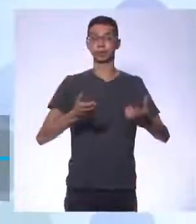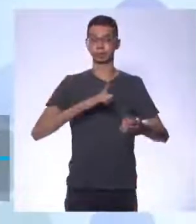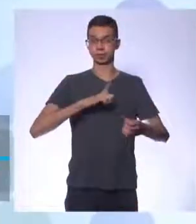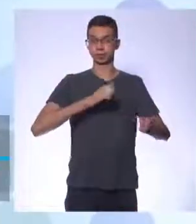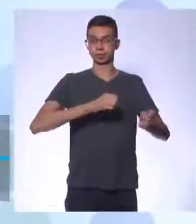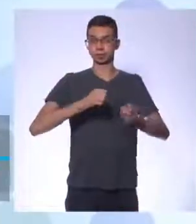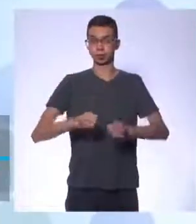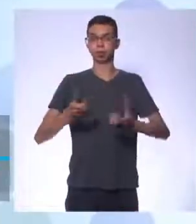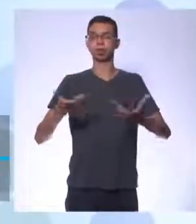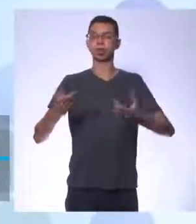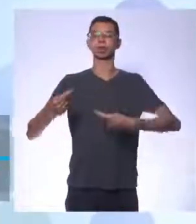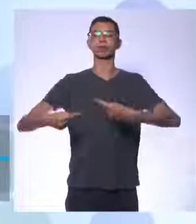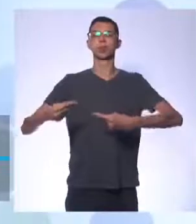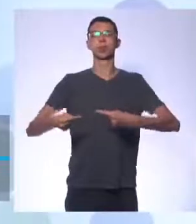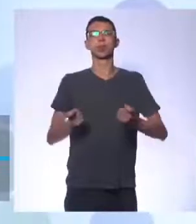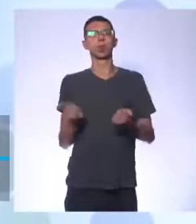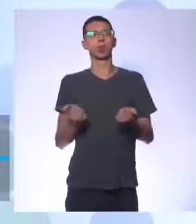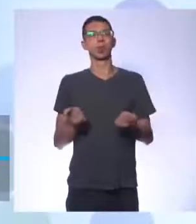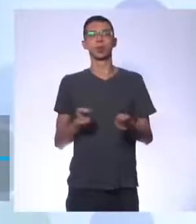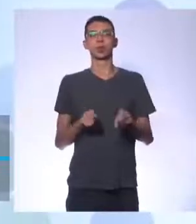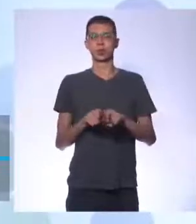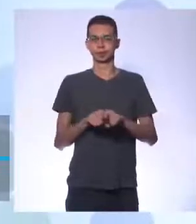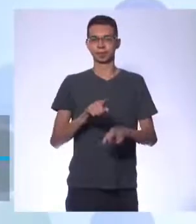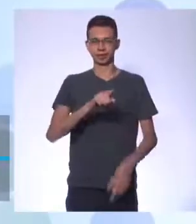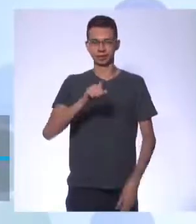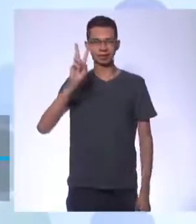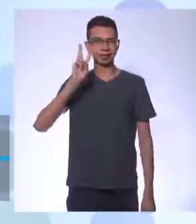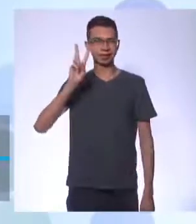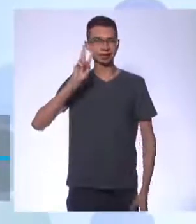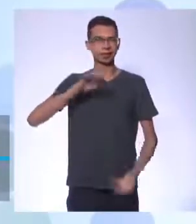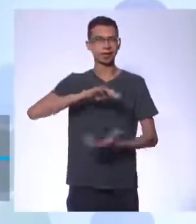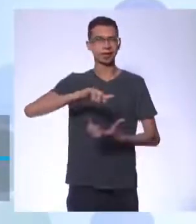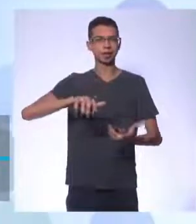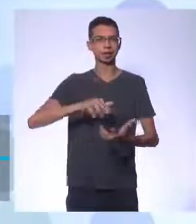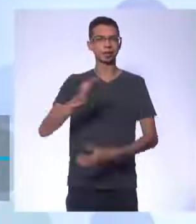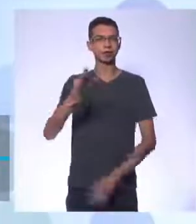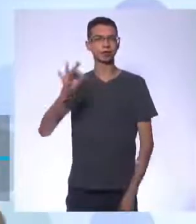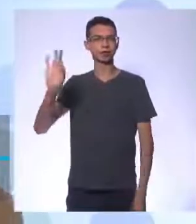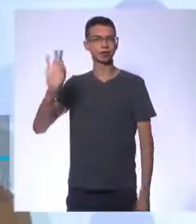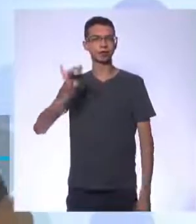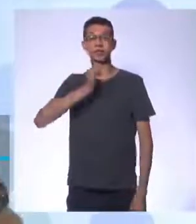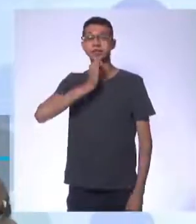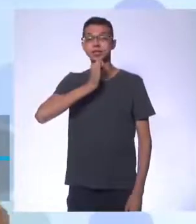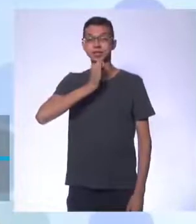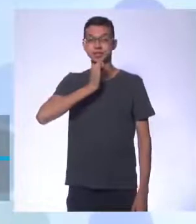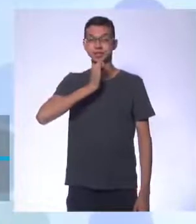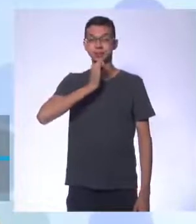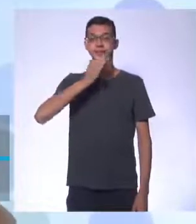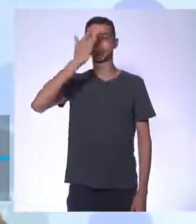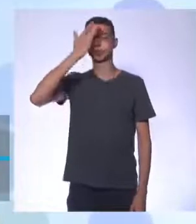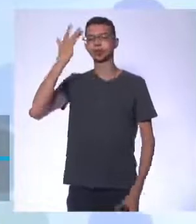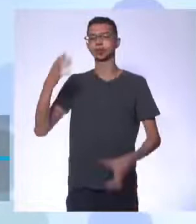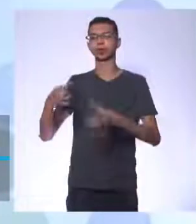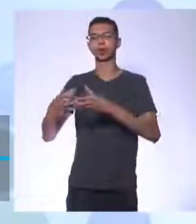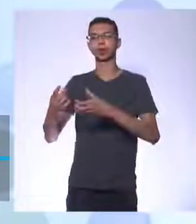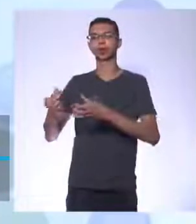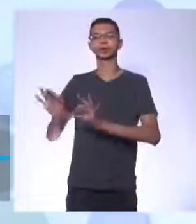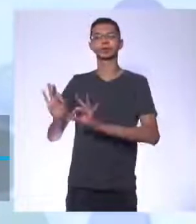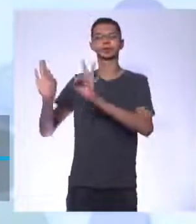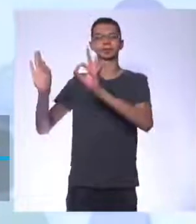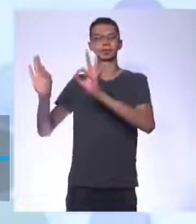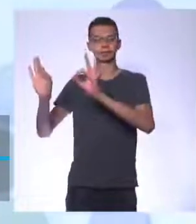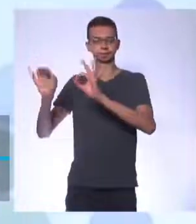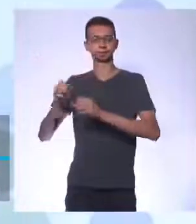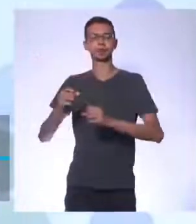exercer o poder político. Lembra da Revolução Francesa, por exemplo? Os burgueses tinham poder econômico e queriam